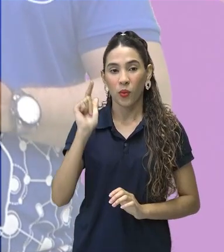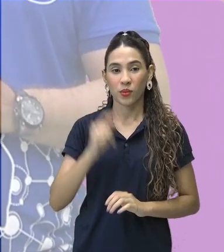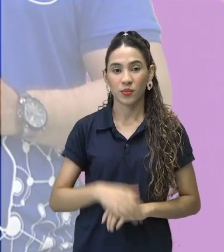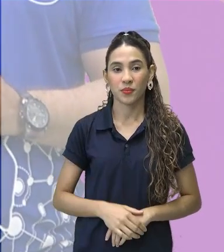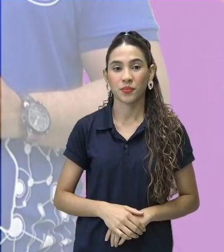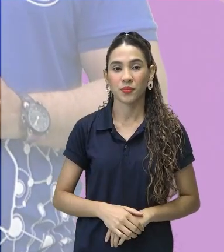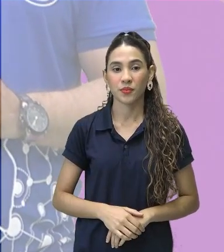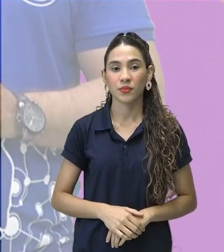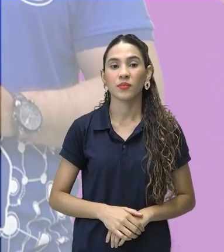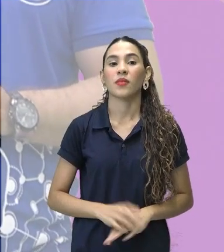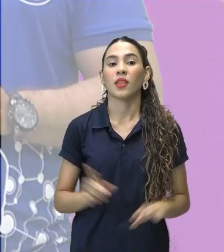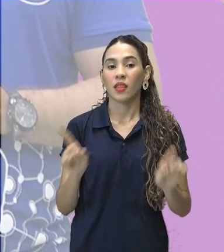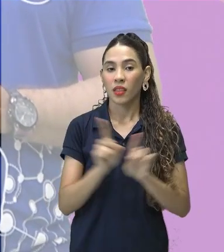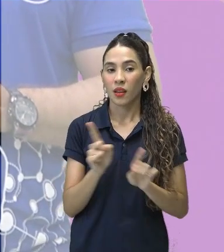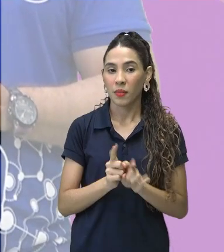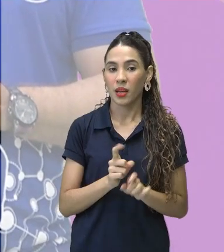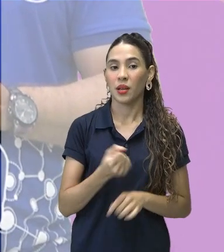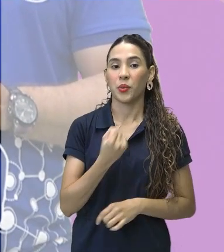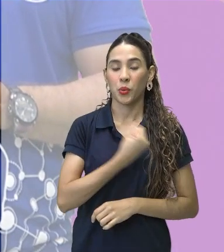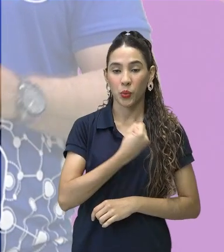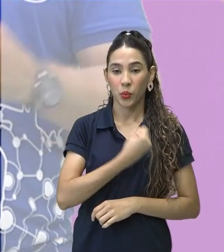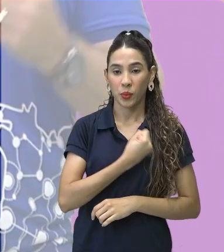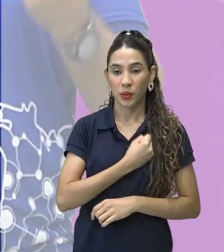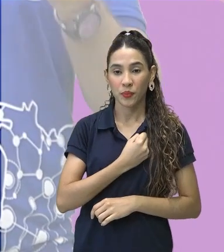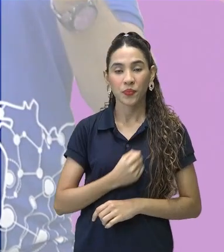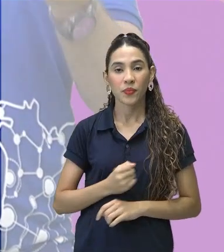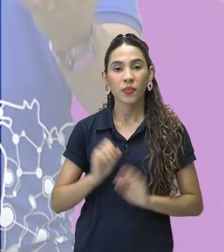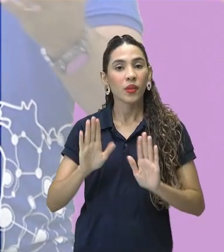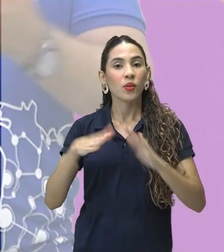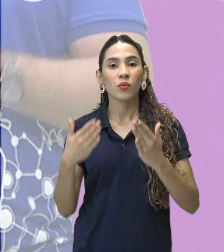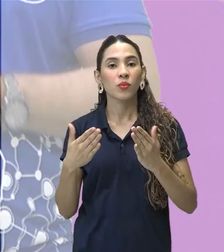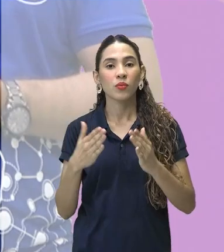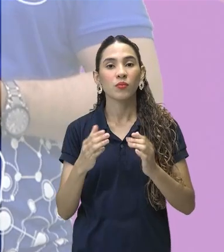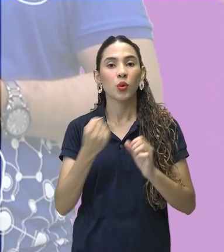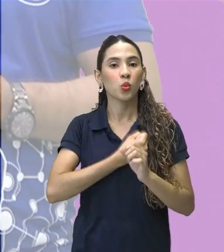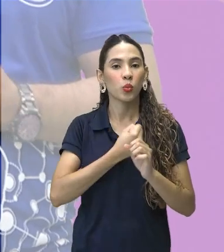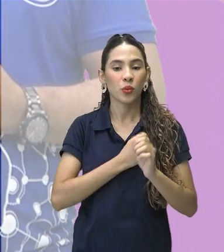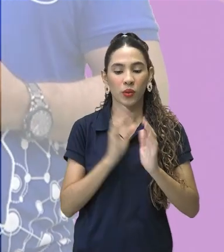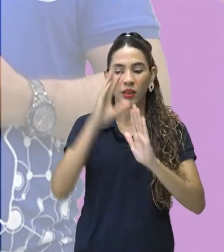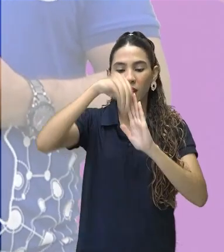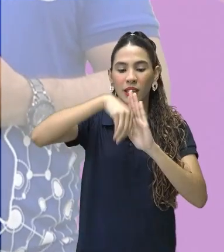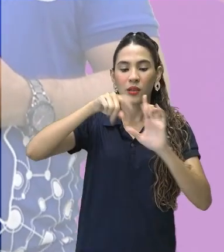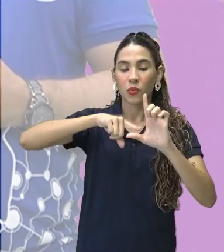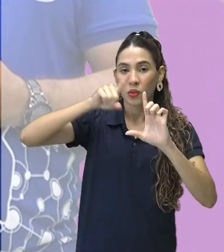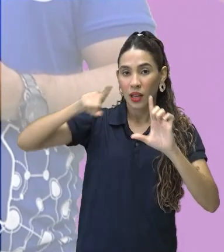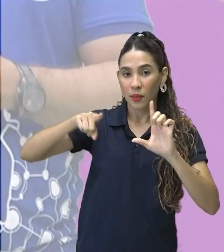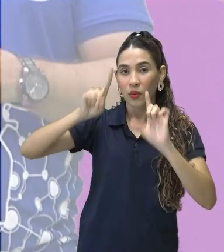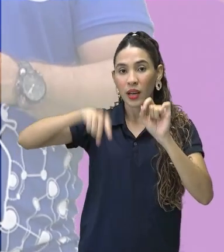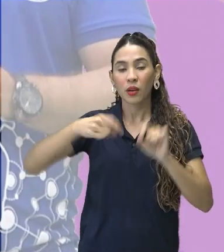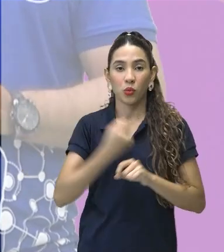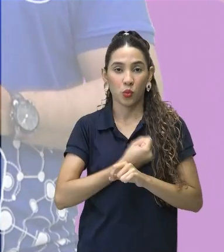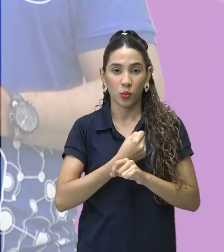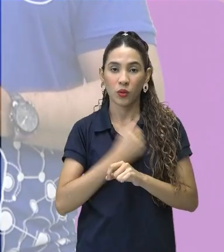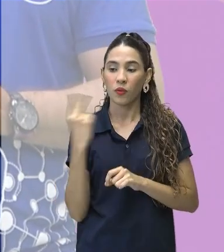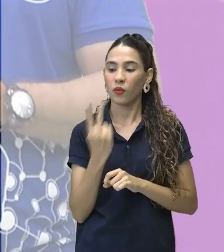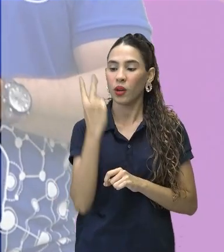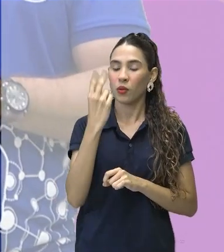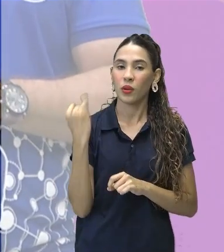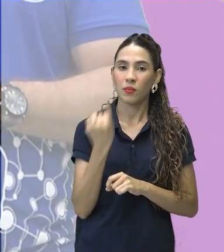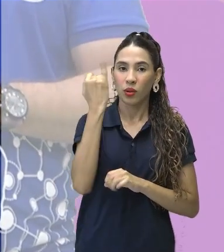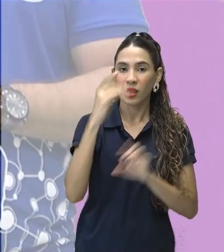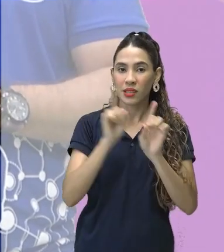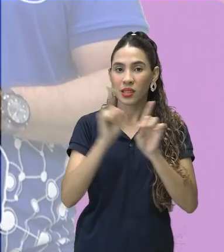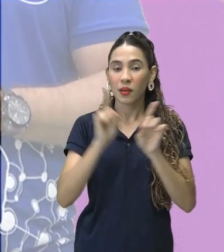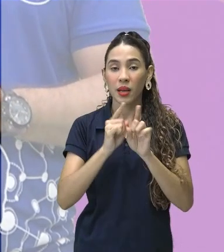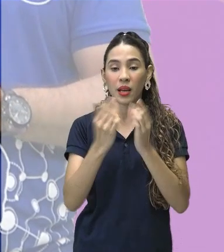próxima? Temos ali os números. Quem são os números ali no nosso gráfico? São os valores que são essenciais